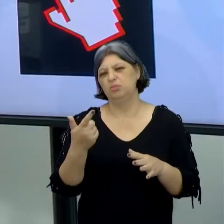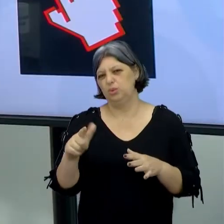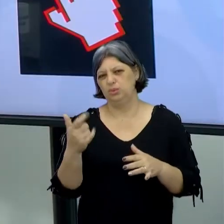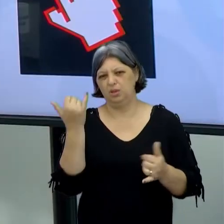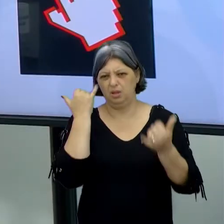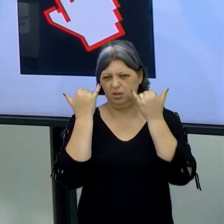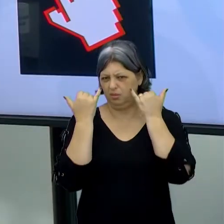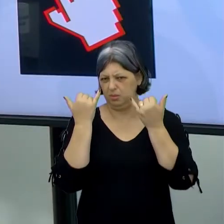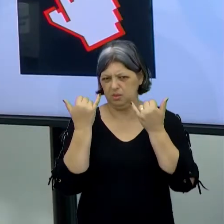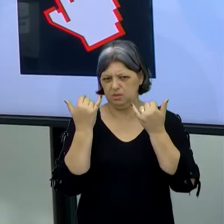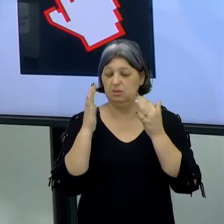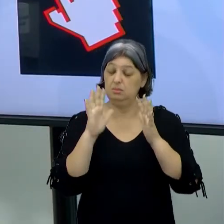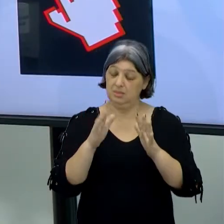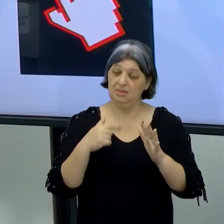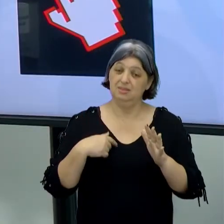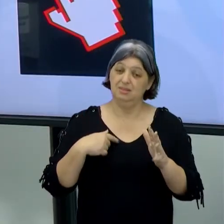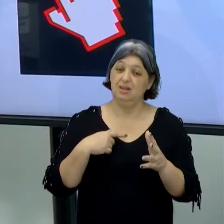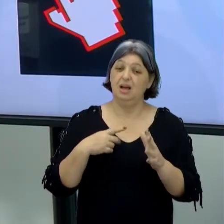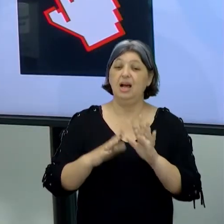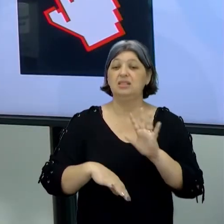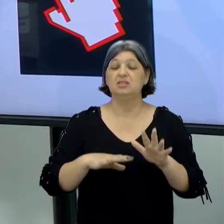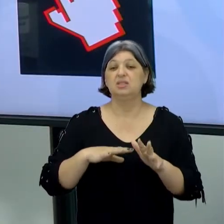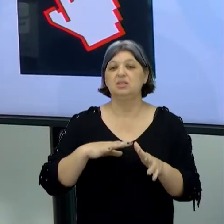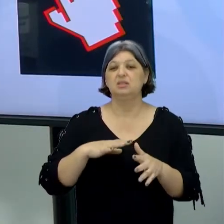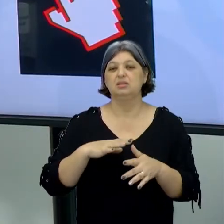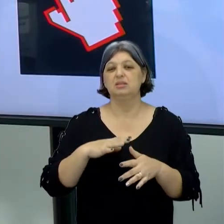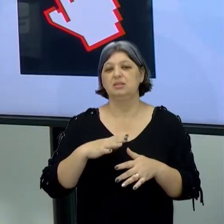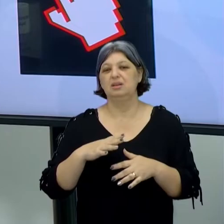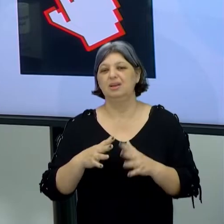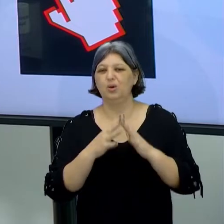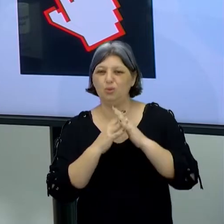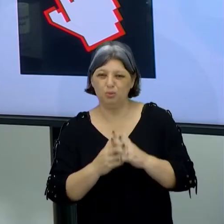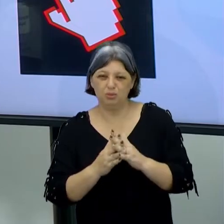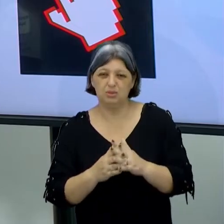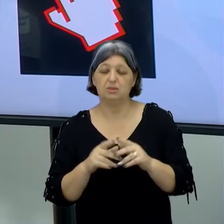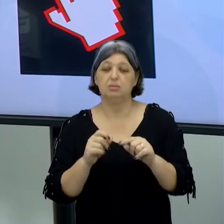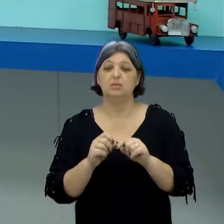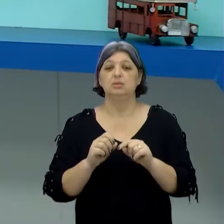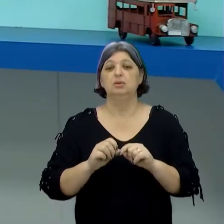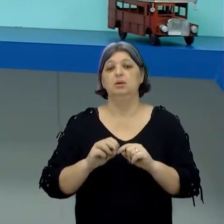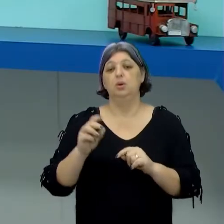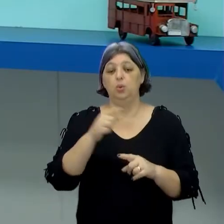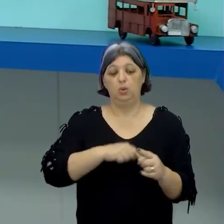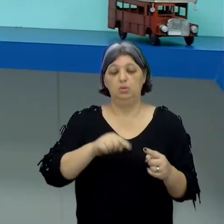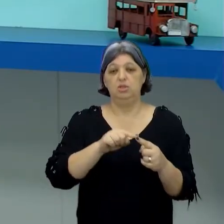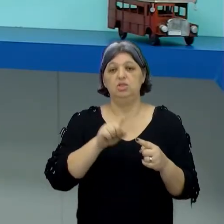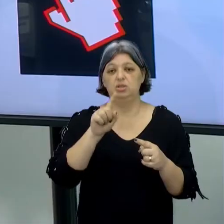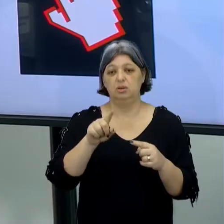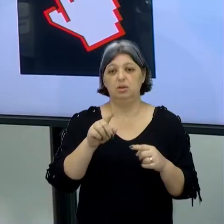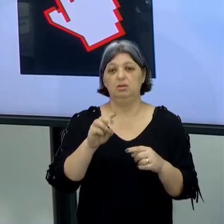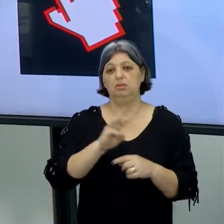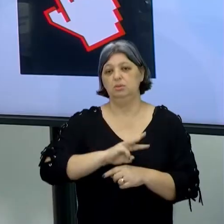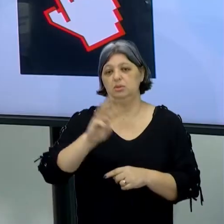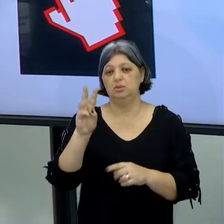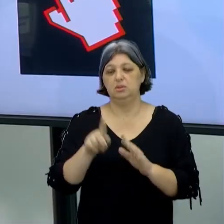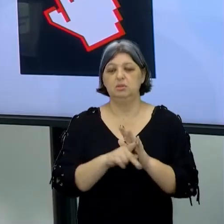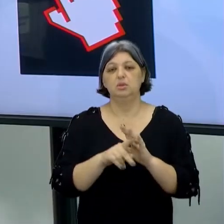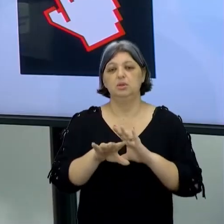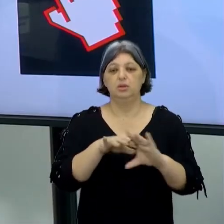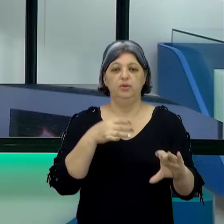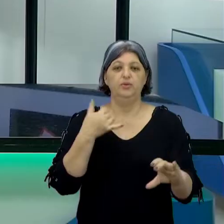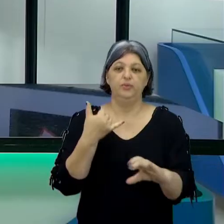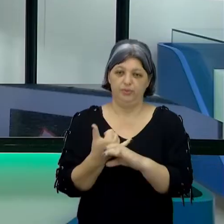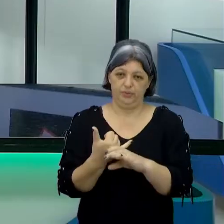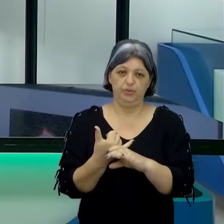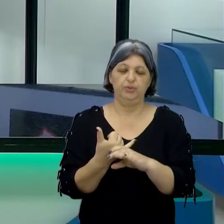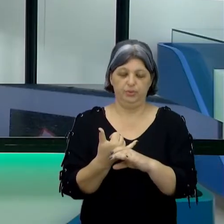gera. Sim. Gera. Como? O objetivo deles é fazer o quê? Gerar circulação no site. Tá. E isso acontece no vídeo do YouTube. Isso, eu